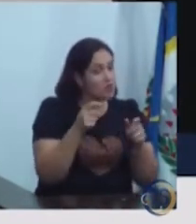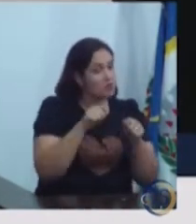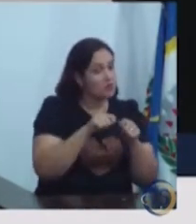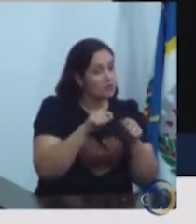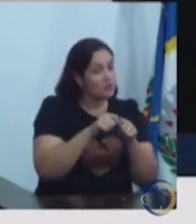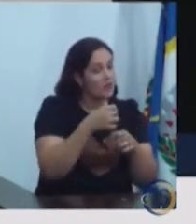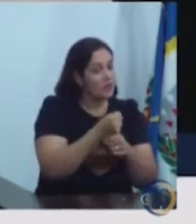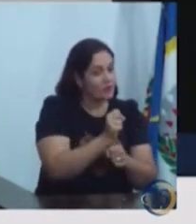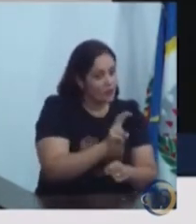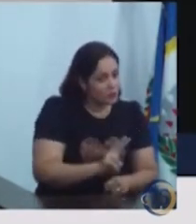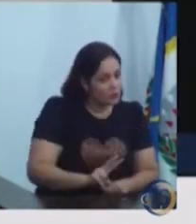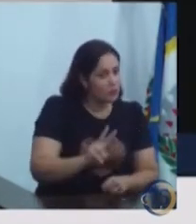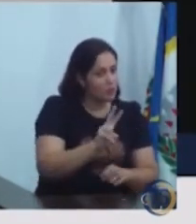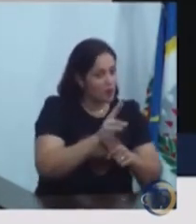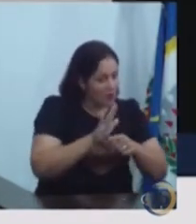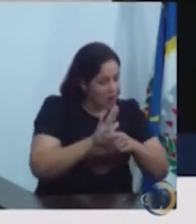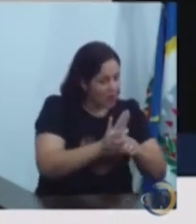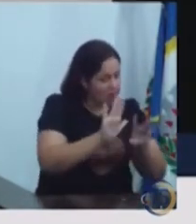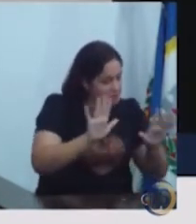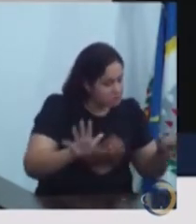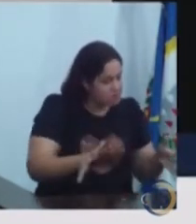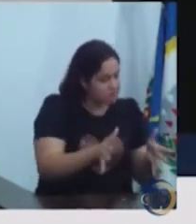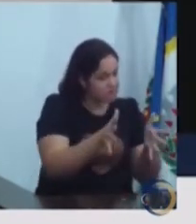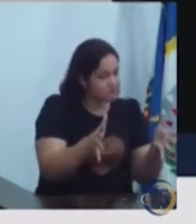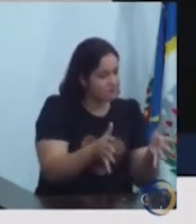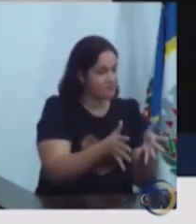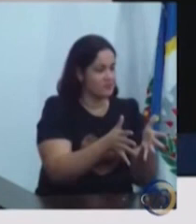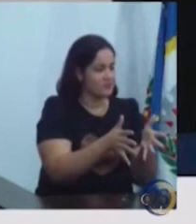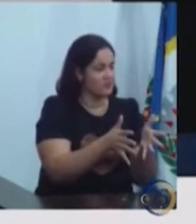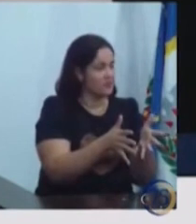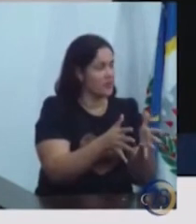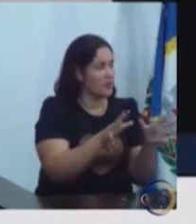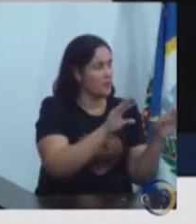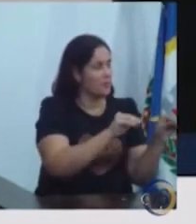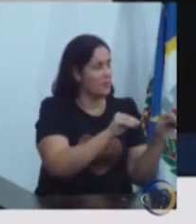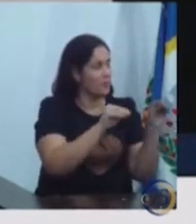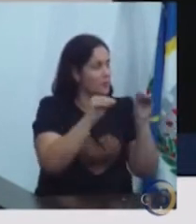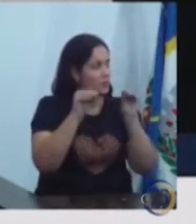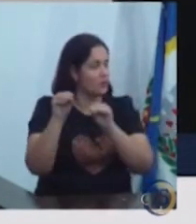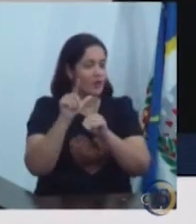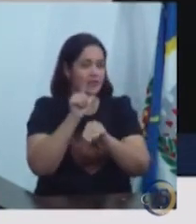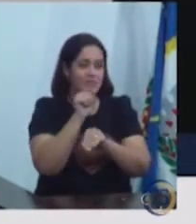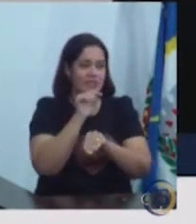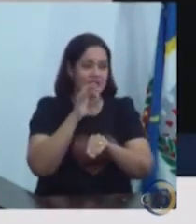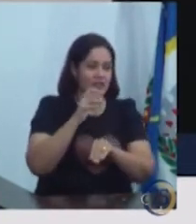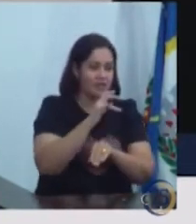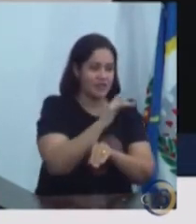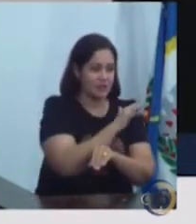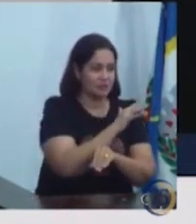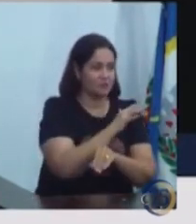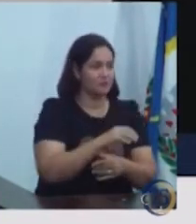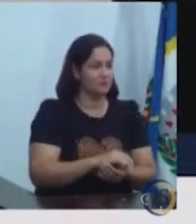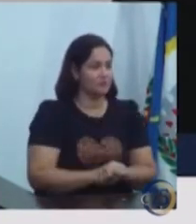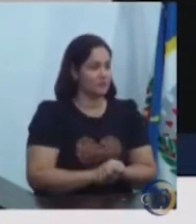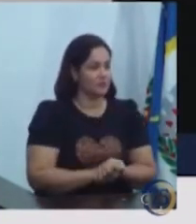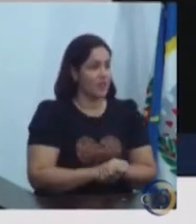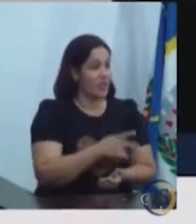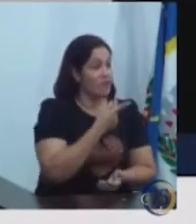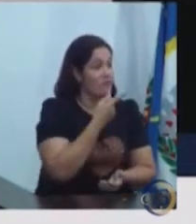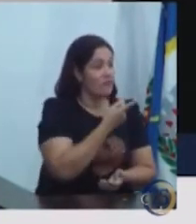Votuporanga e que foi transferido para a cidade de Fernandópolis. Eu dizia a